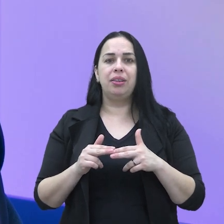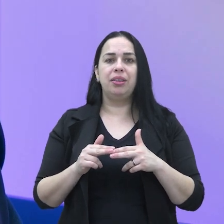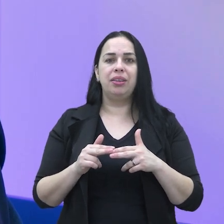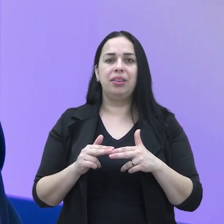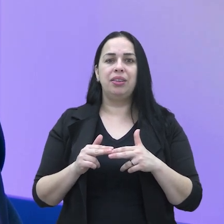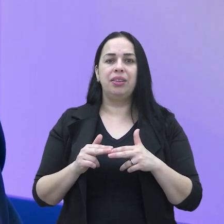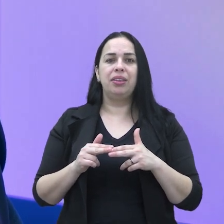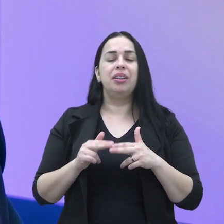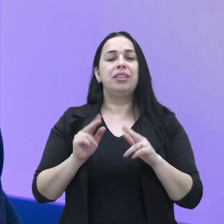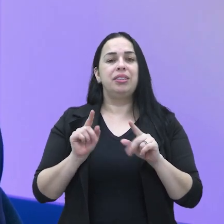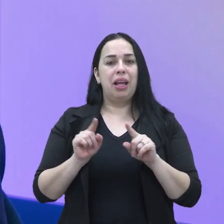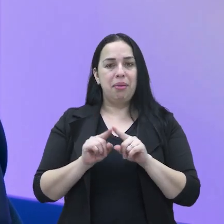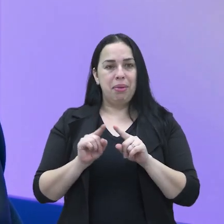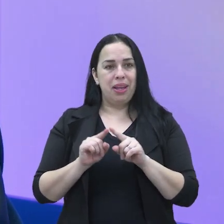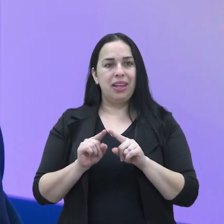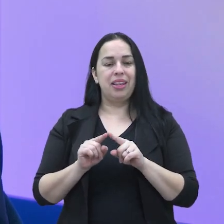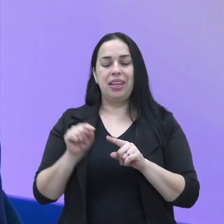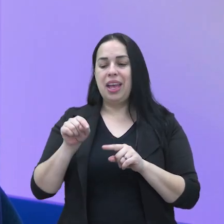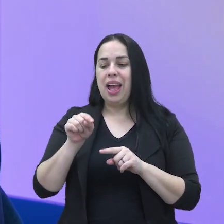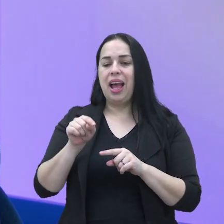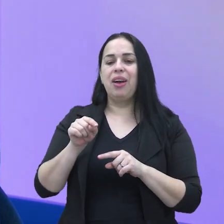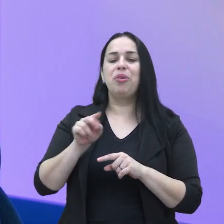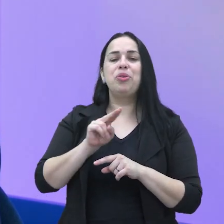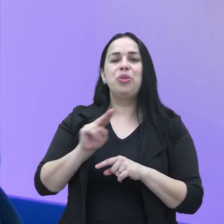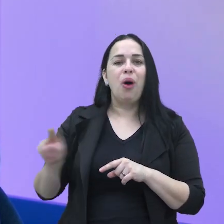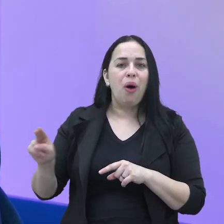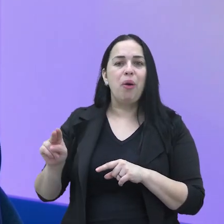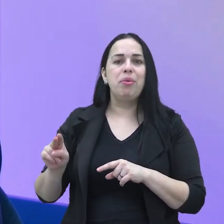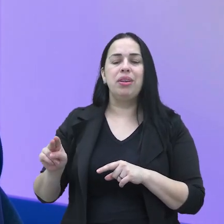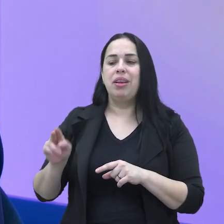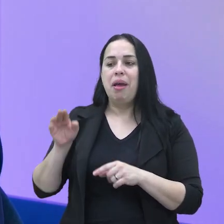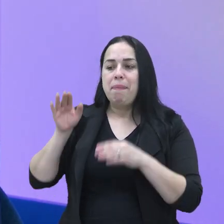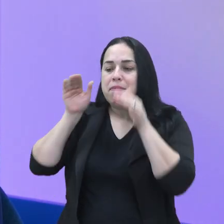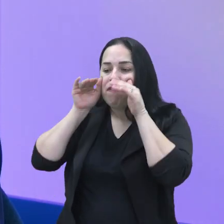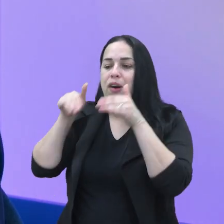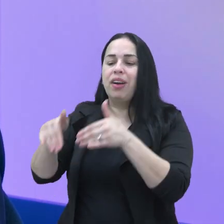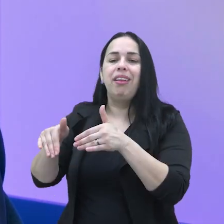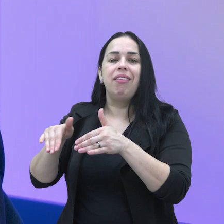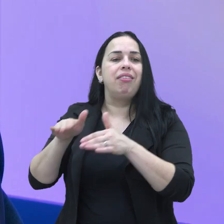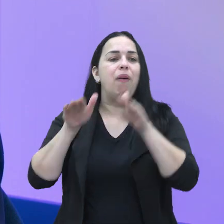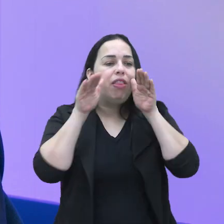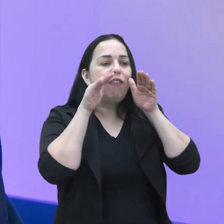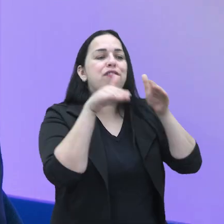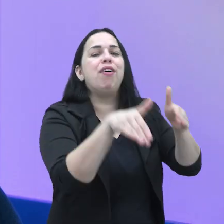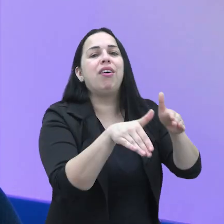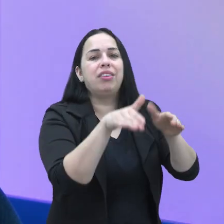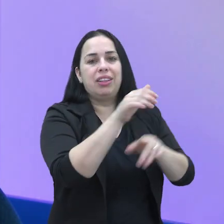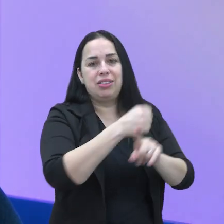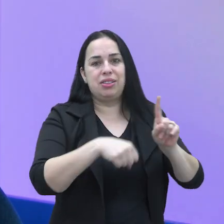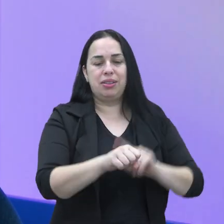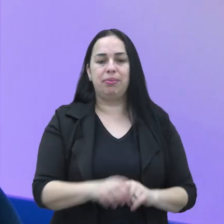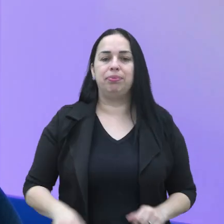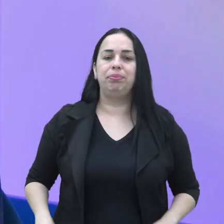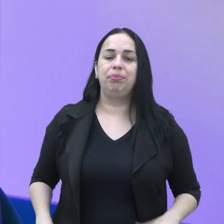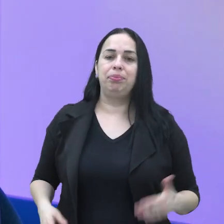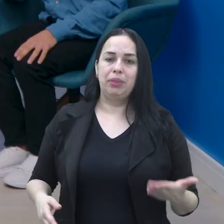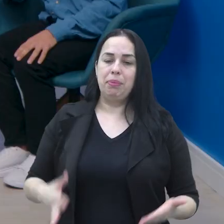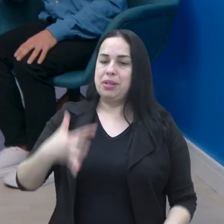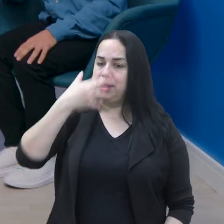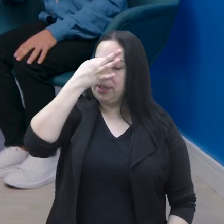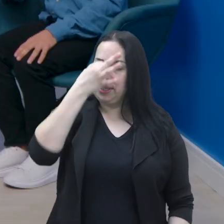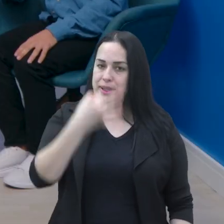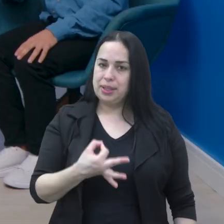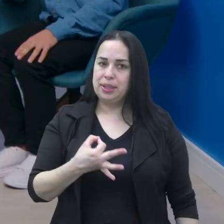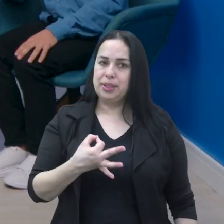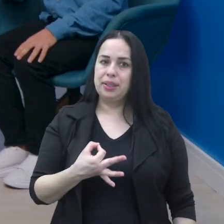tornem atender interesses privados e não ao interesse público que ela deveria estar a serviço.